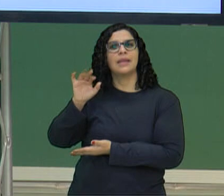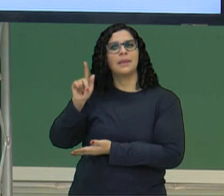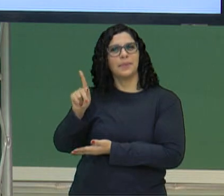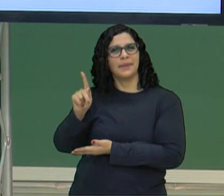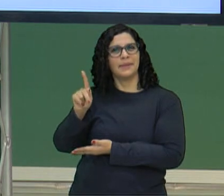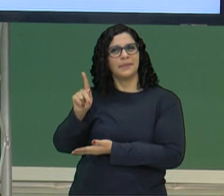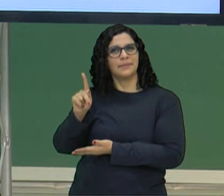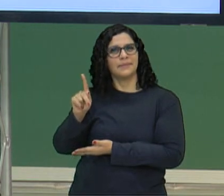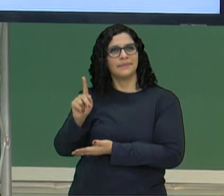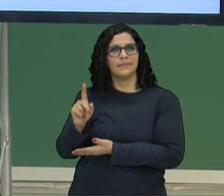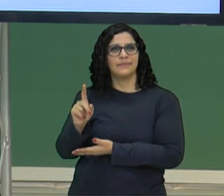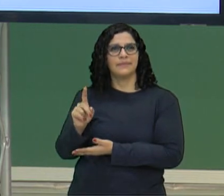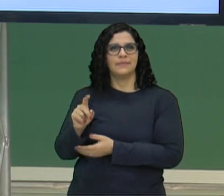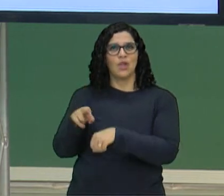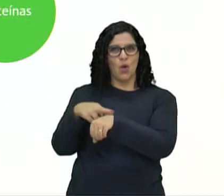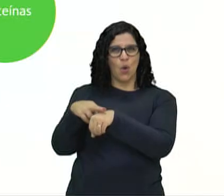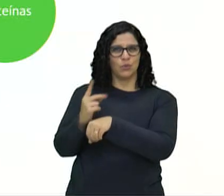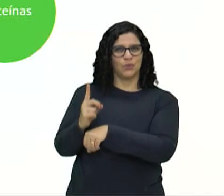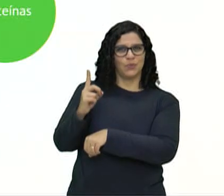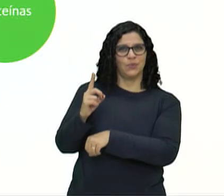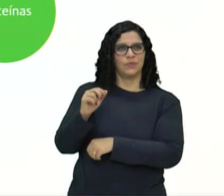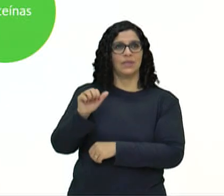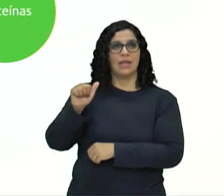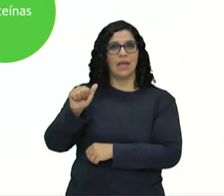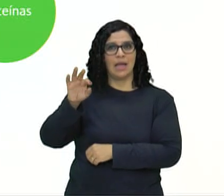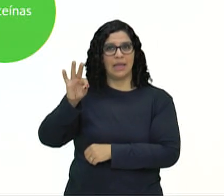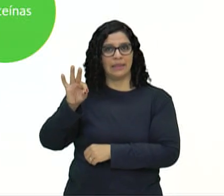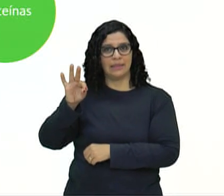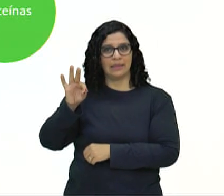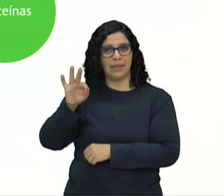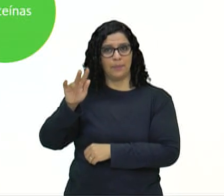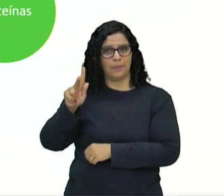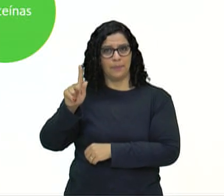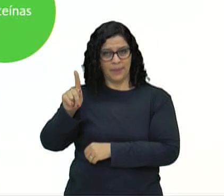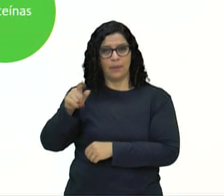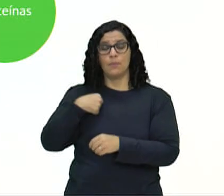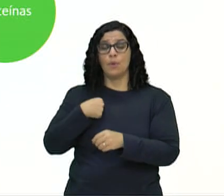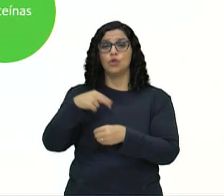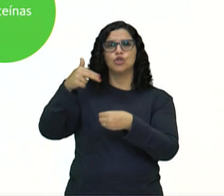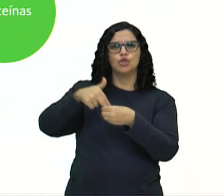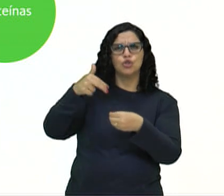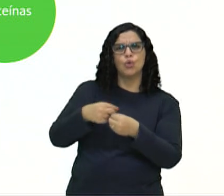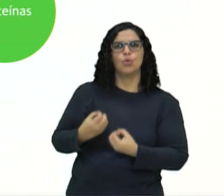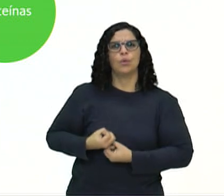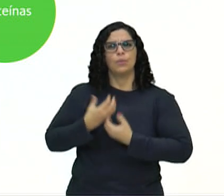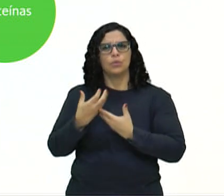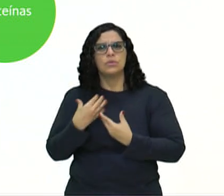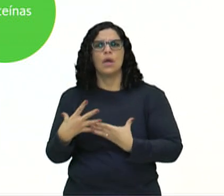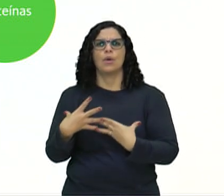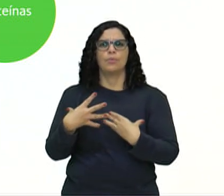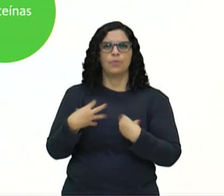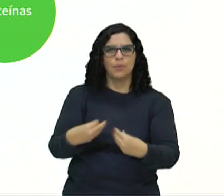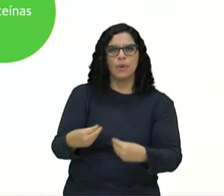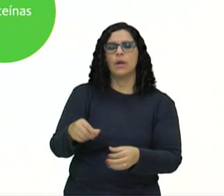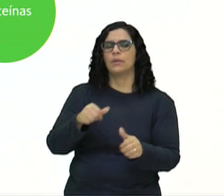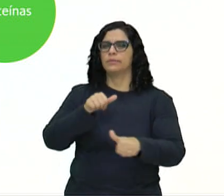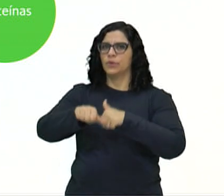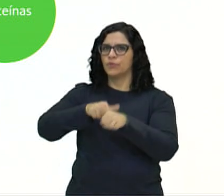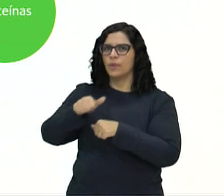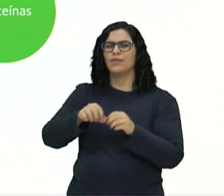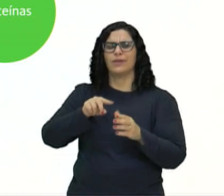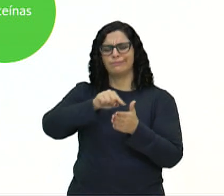substância. E a energia desse ATP pode ser usada no núcleo, para reprodução, para produção de proteínas, para movimento, para as